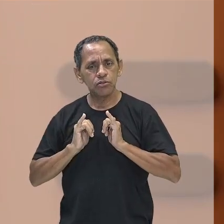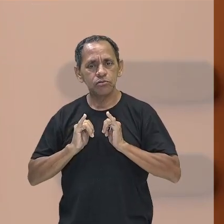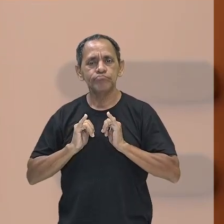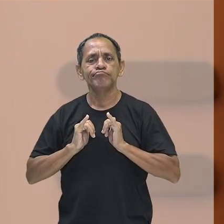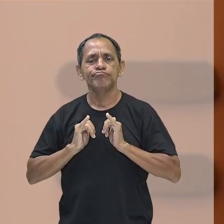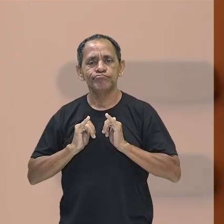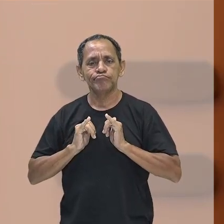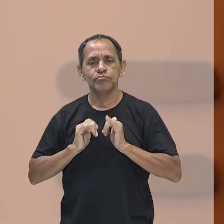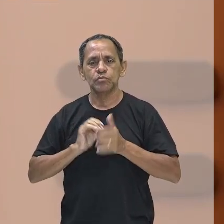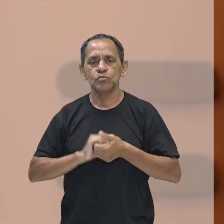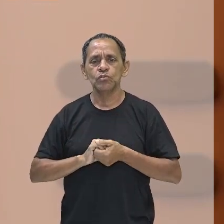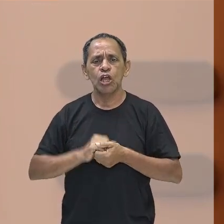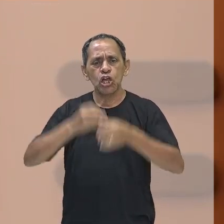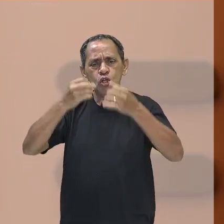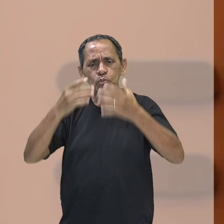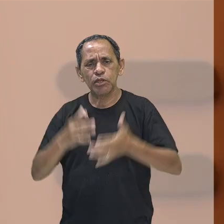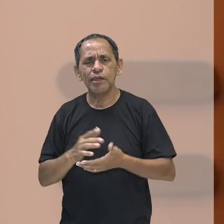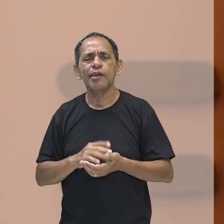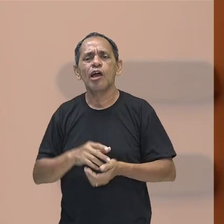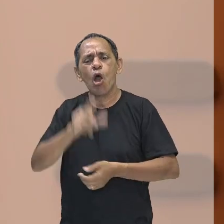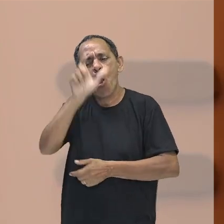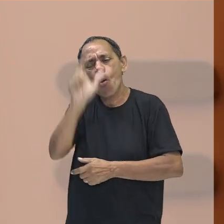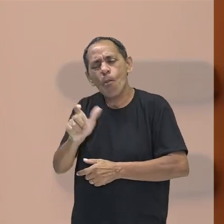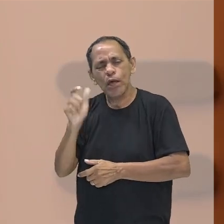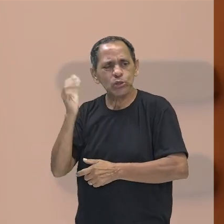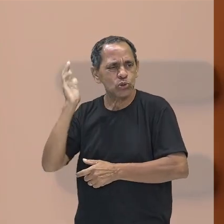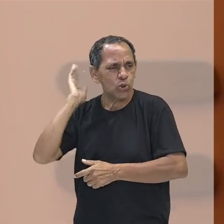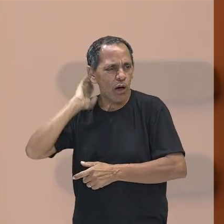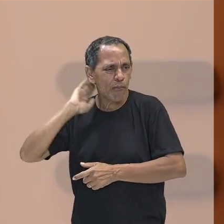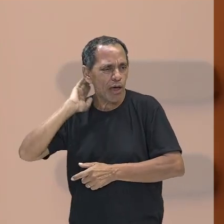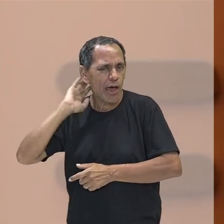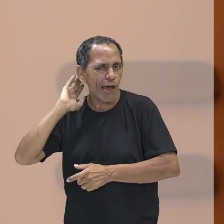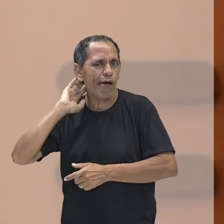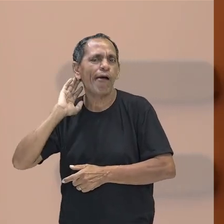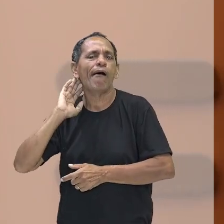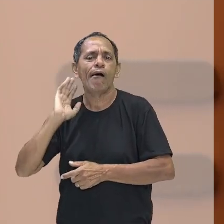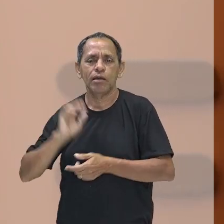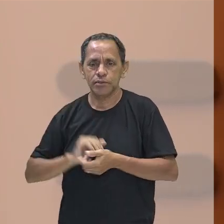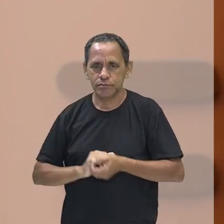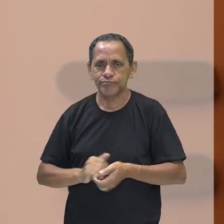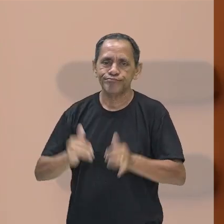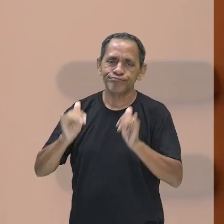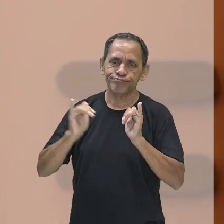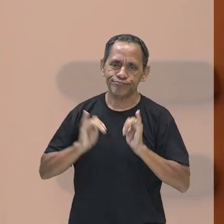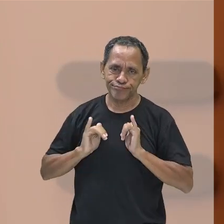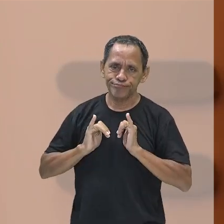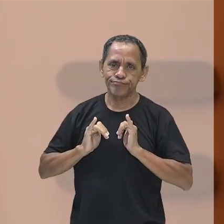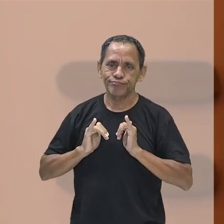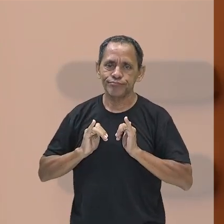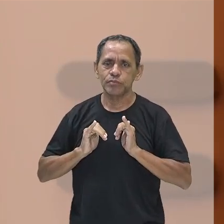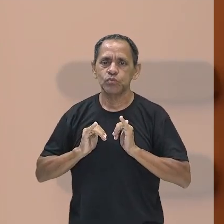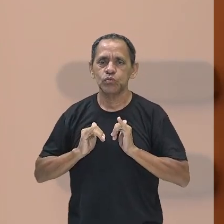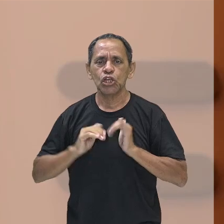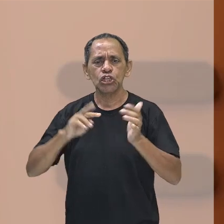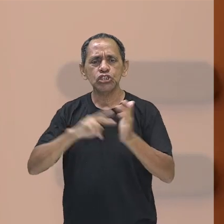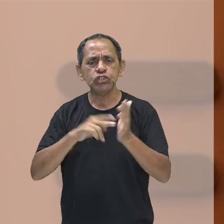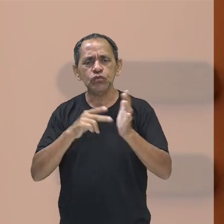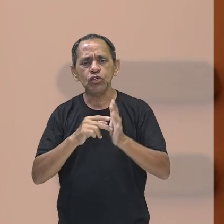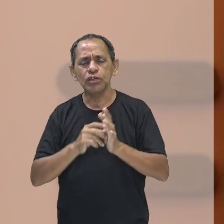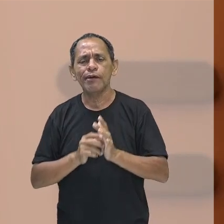A gente fala que é uma pessoa preguiçosa, é uma pessoa sedentária. Mas, na verdade, gente, sedentário é quando o